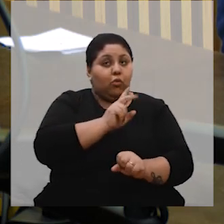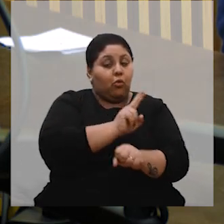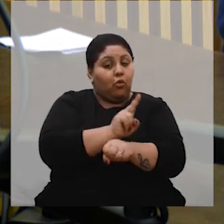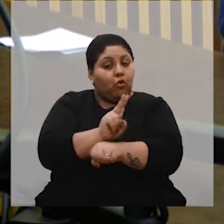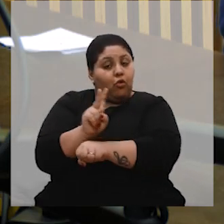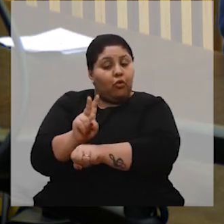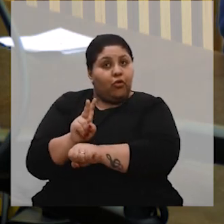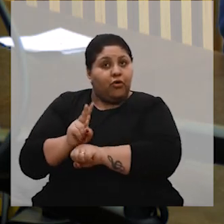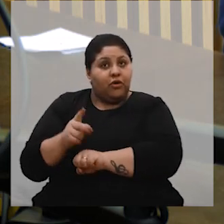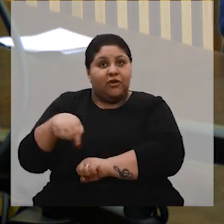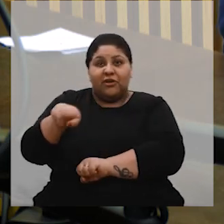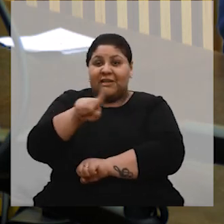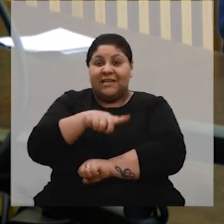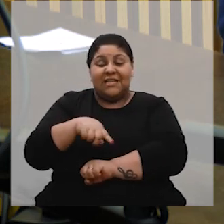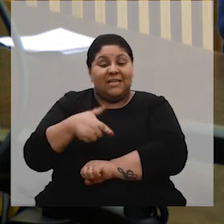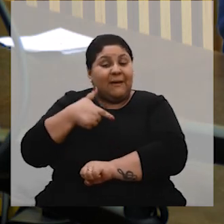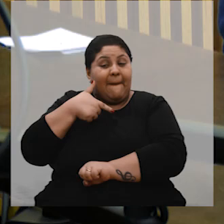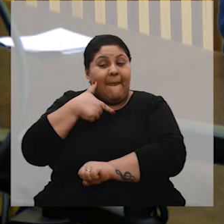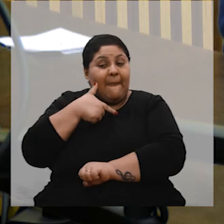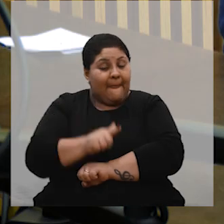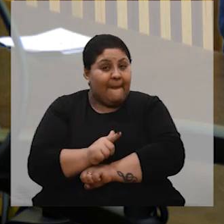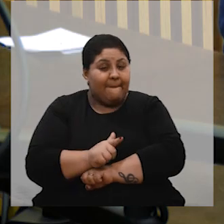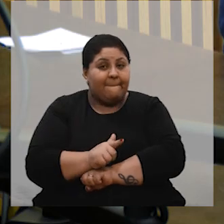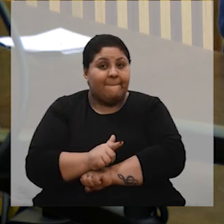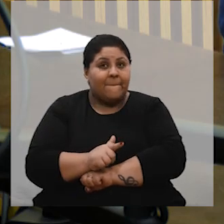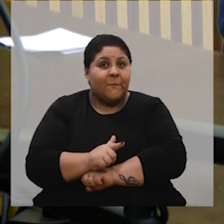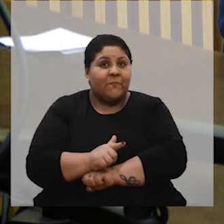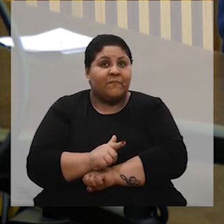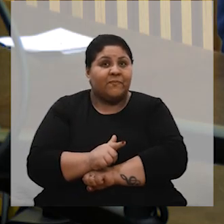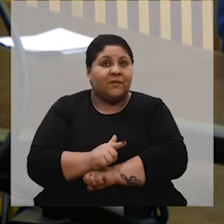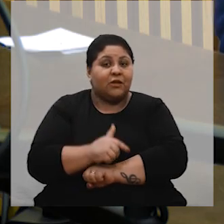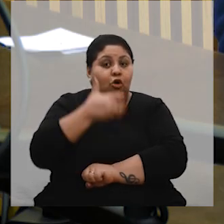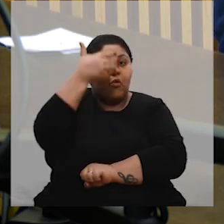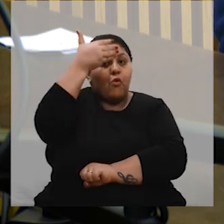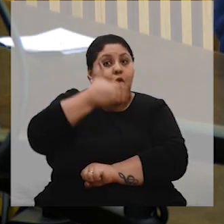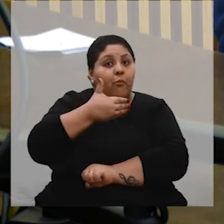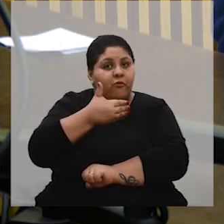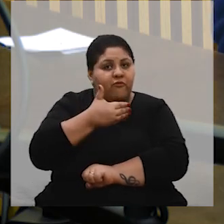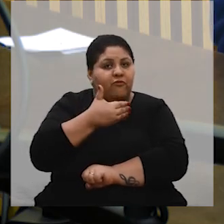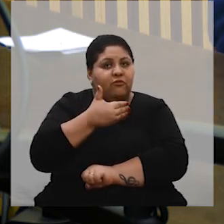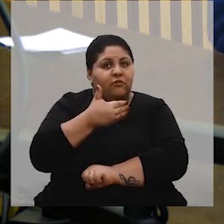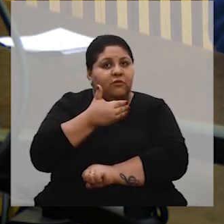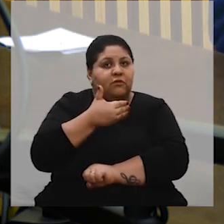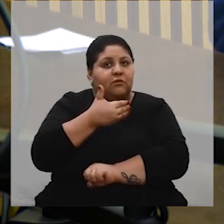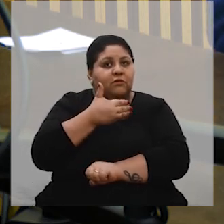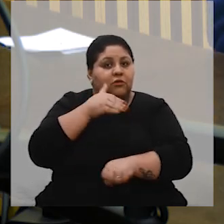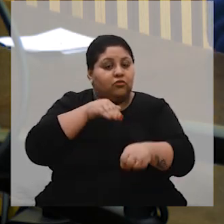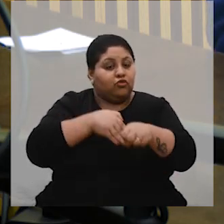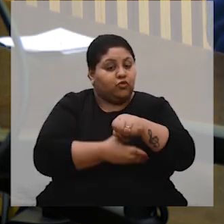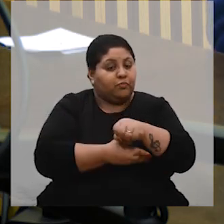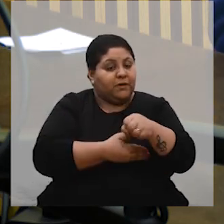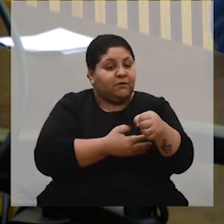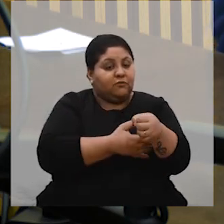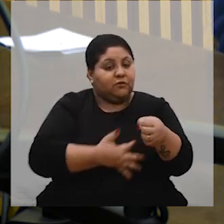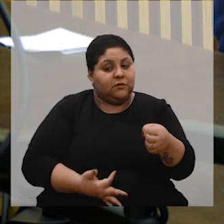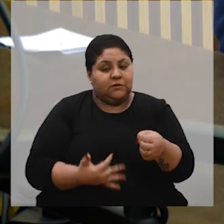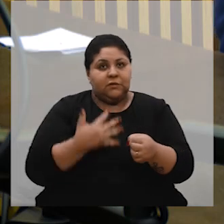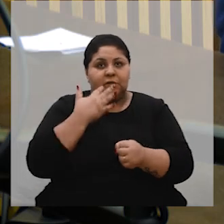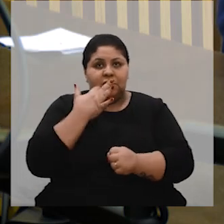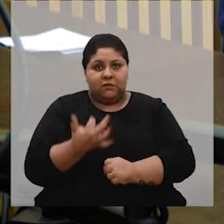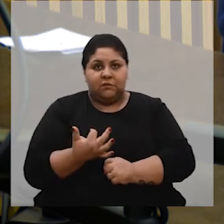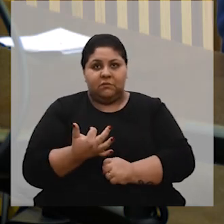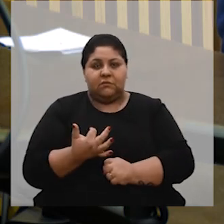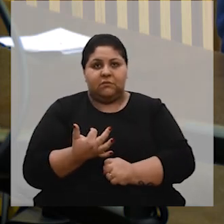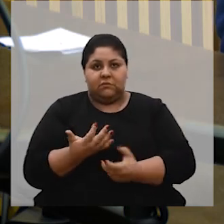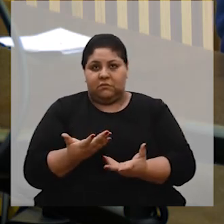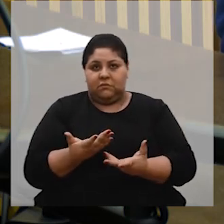tratado, a gente não consegue comprovar isso nos bancos de sangue, de uma forma, falando